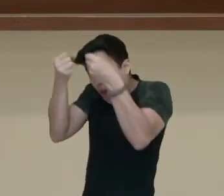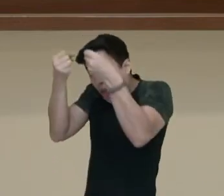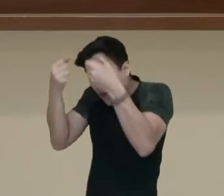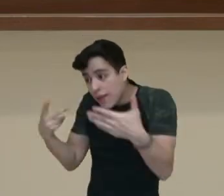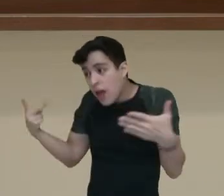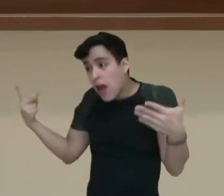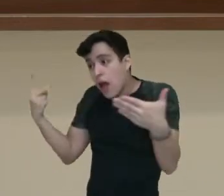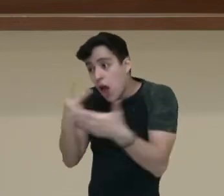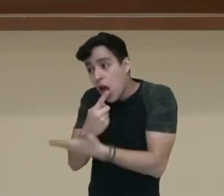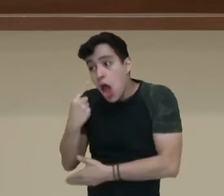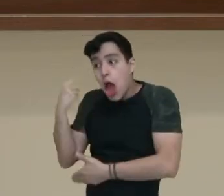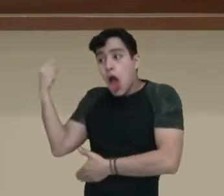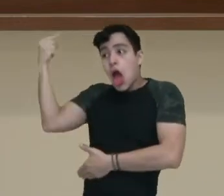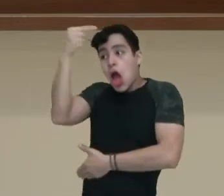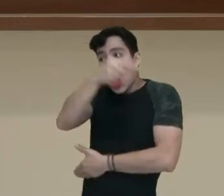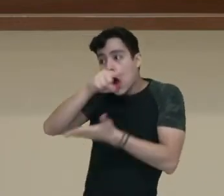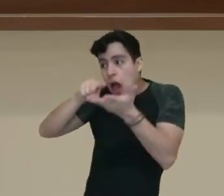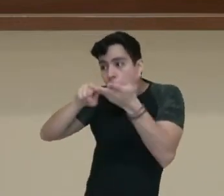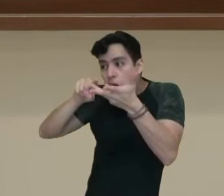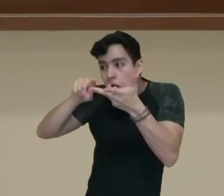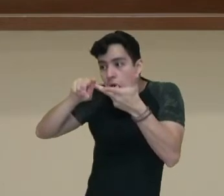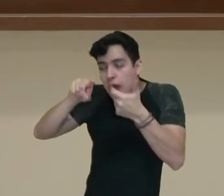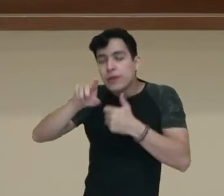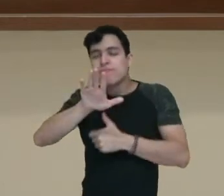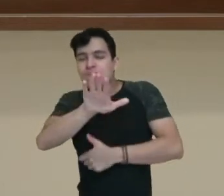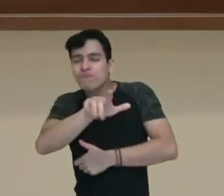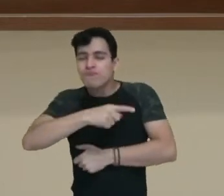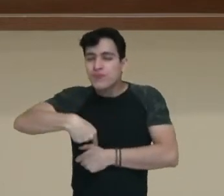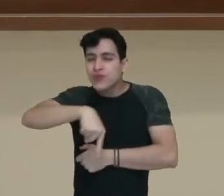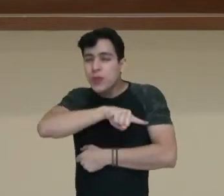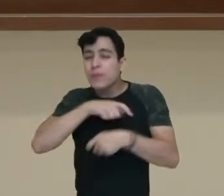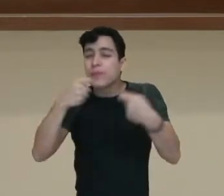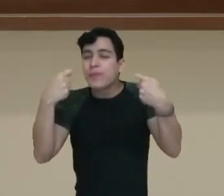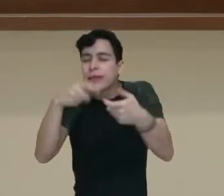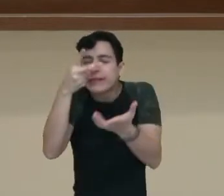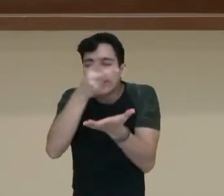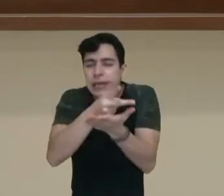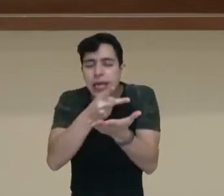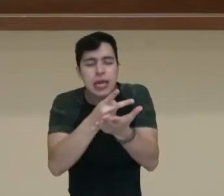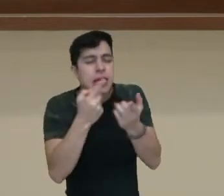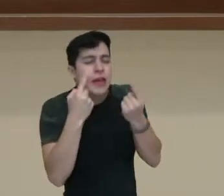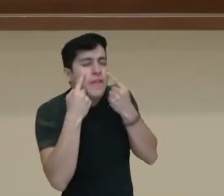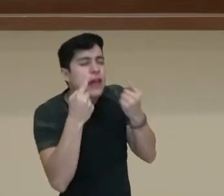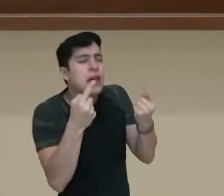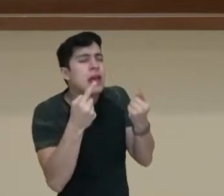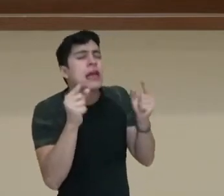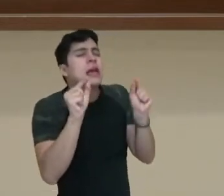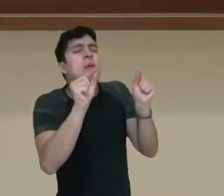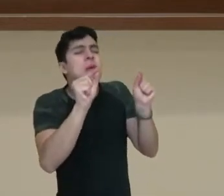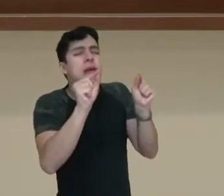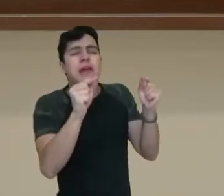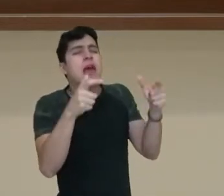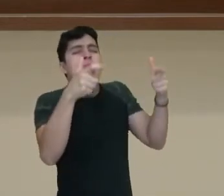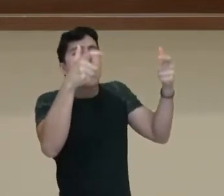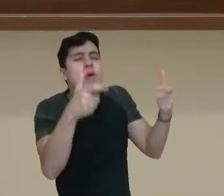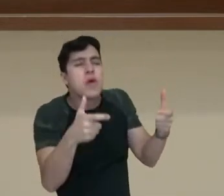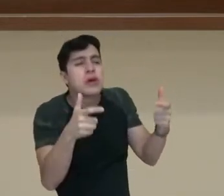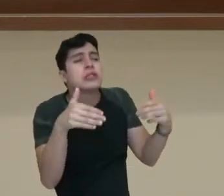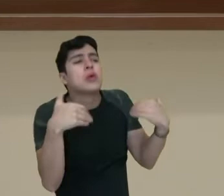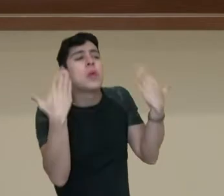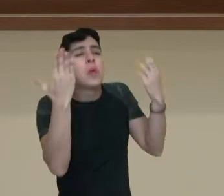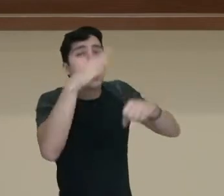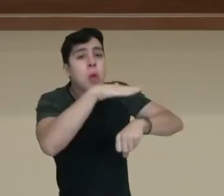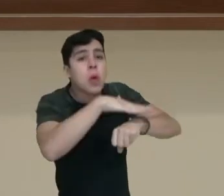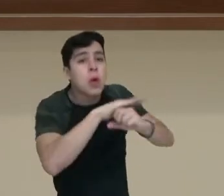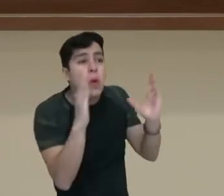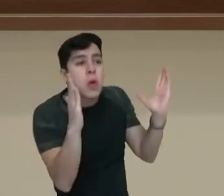E nós sempre vamos precisar encontrar o que, quando, onde, quem. São